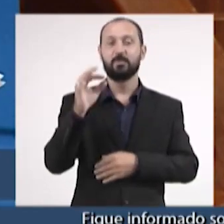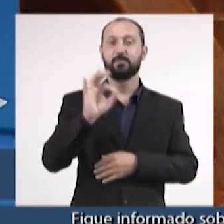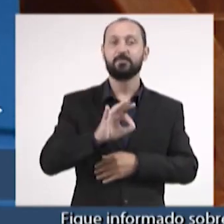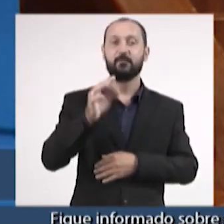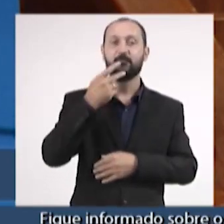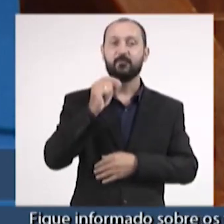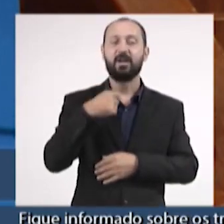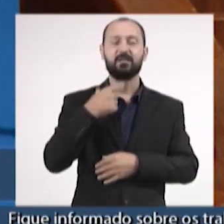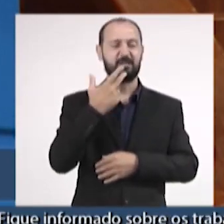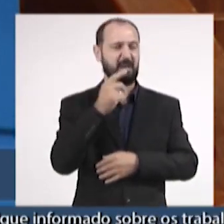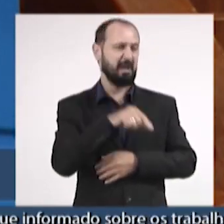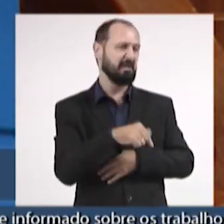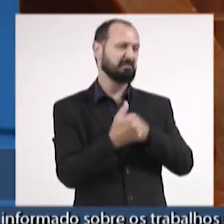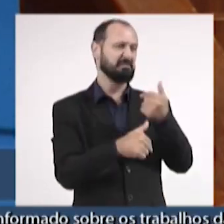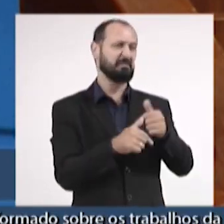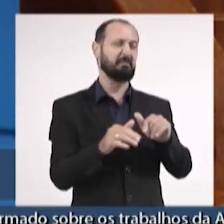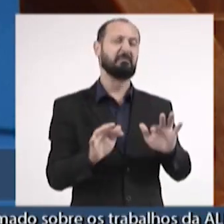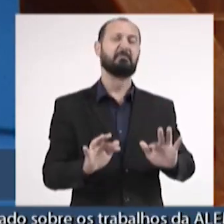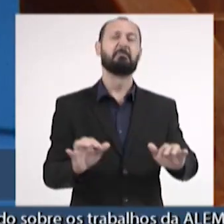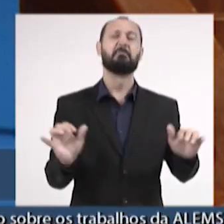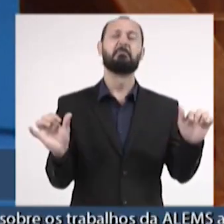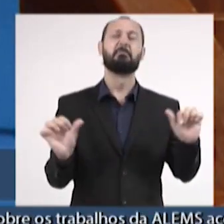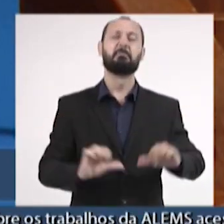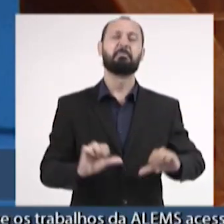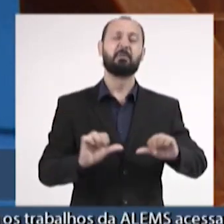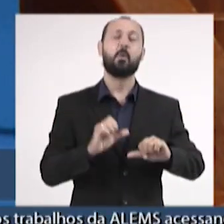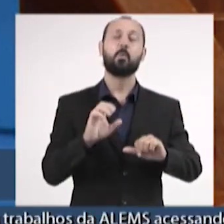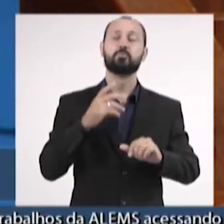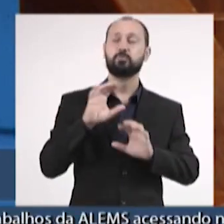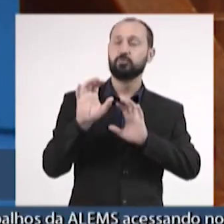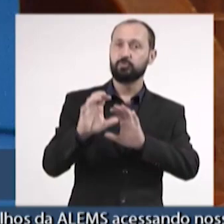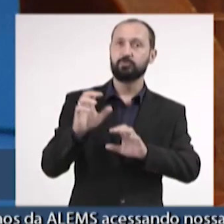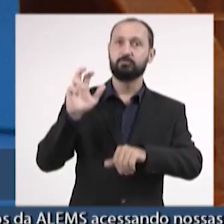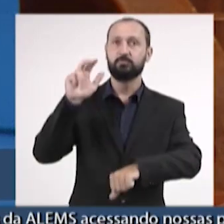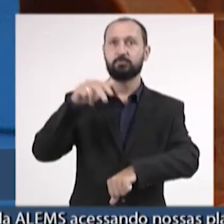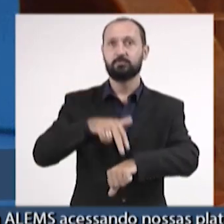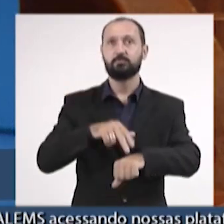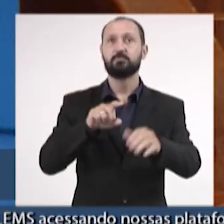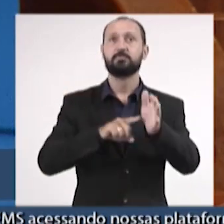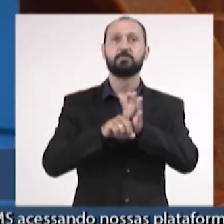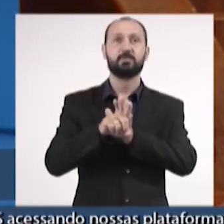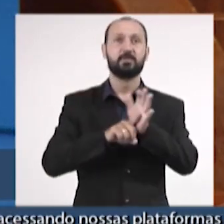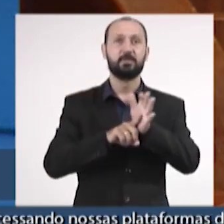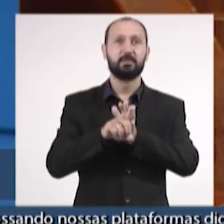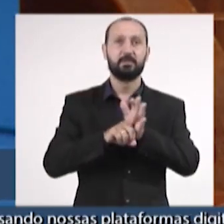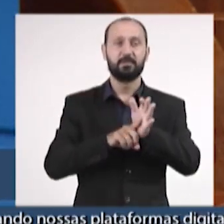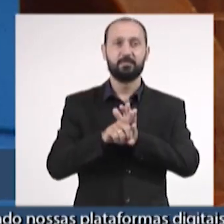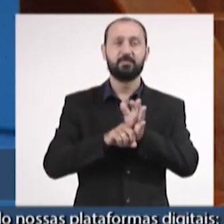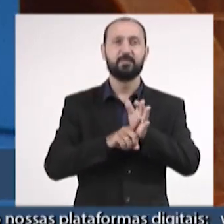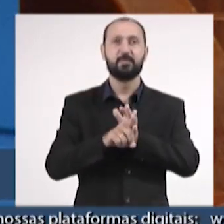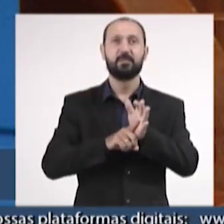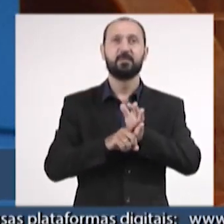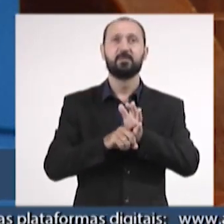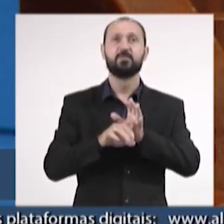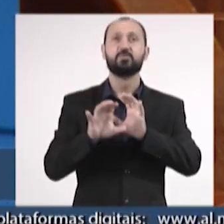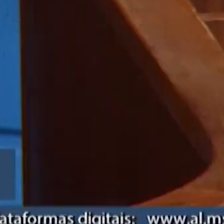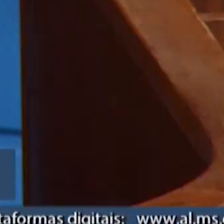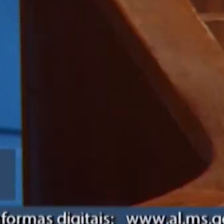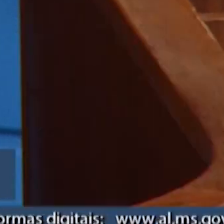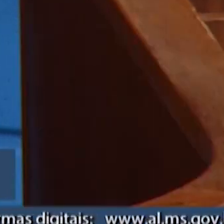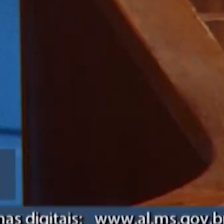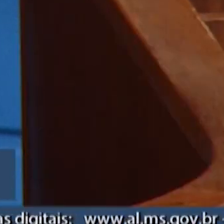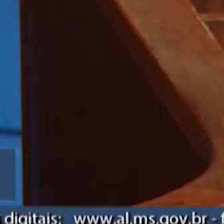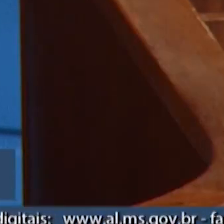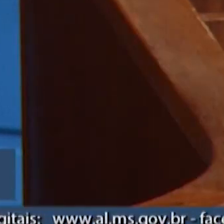relatam desmerecimento de seu trabalho ou de suas falas. Pesquisa referente à lawfare de gênero,